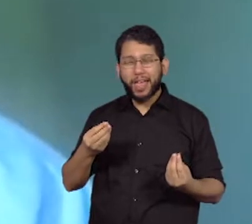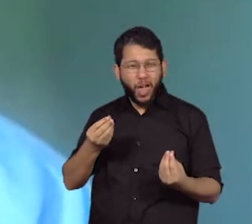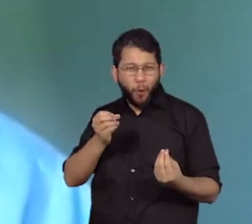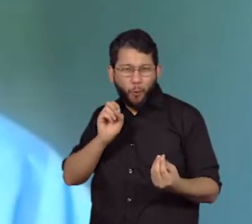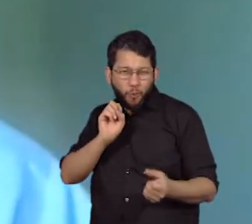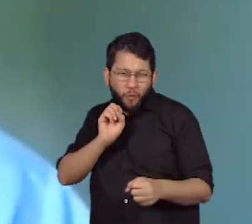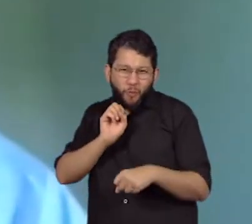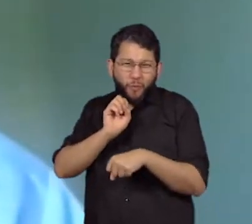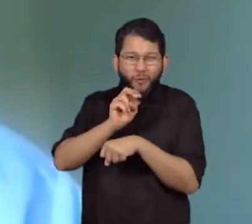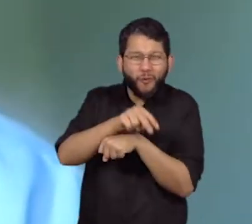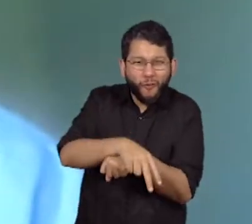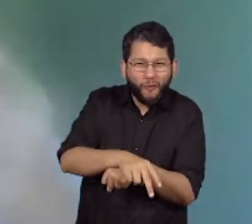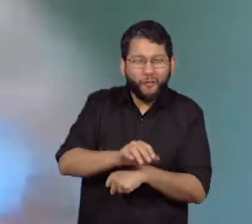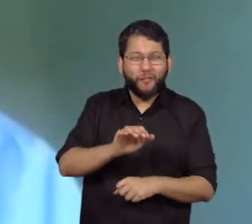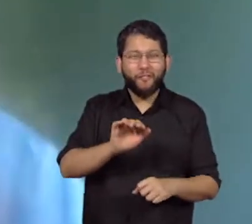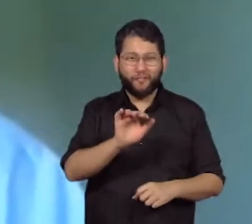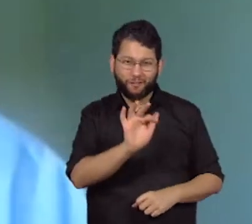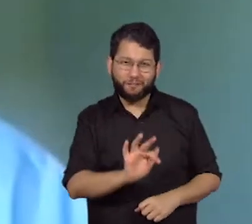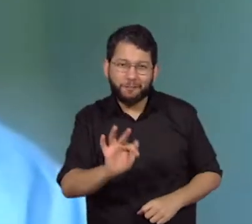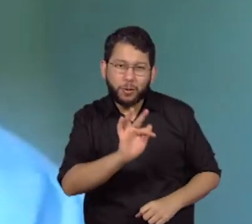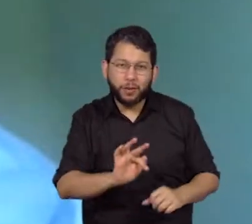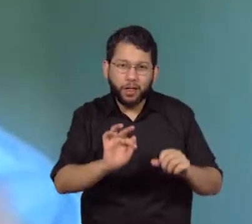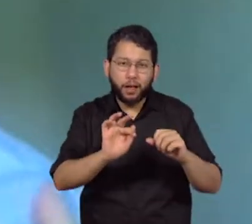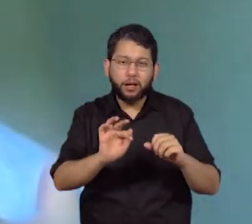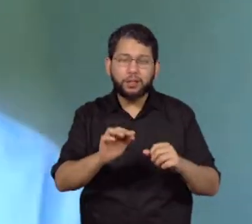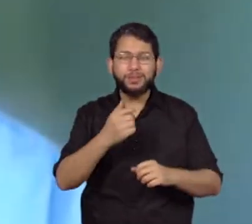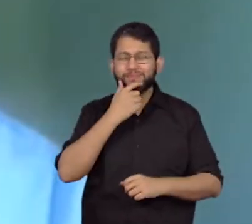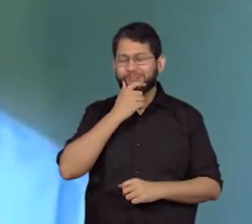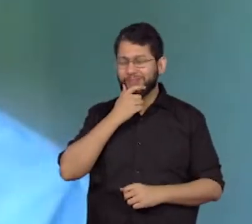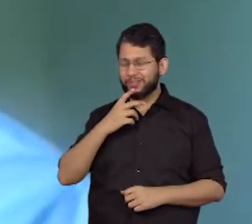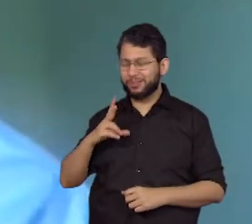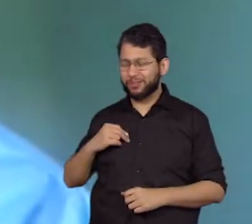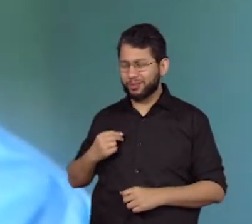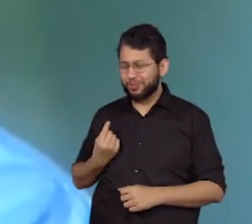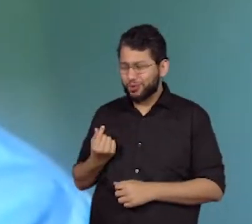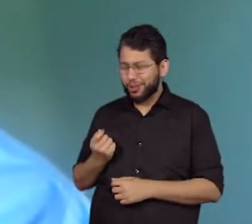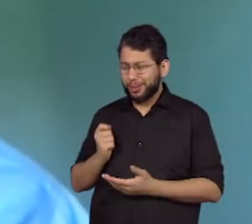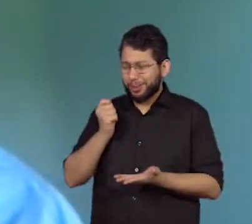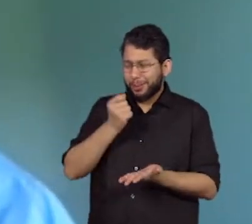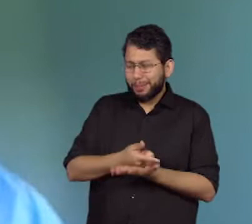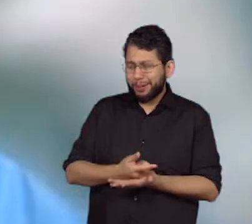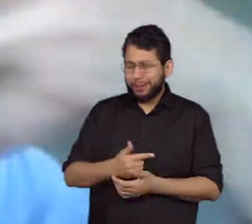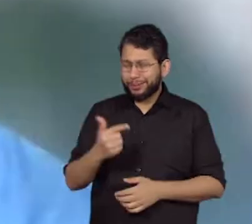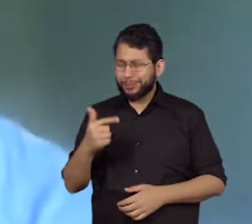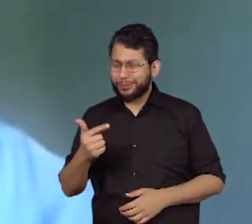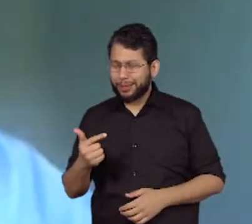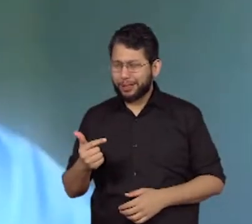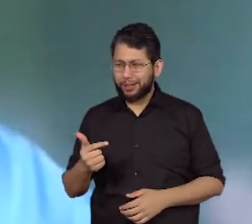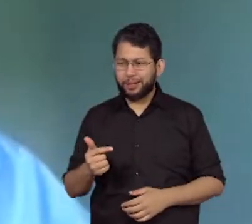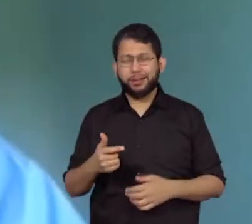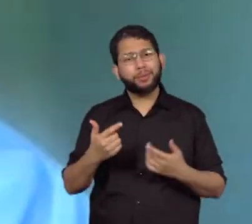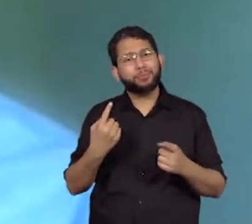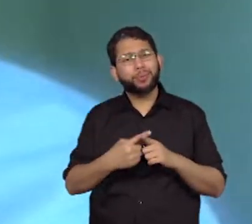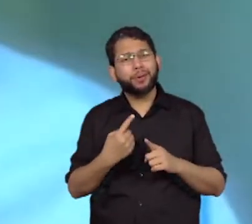ia entrar na faculdade, eu também me dei conta que eu não tinha dinheiro para fazer faculdade e